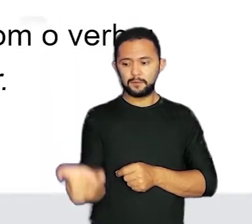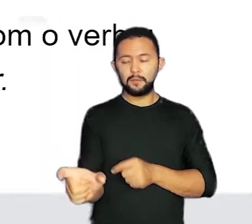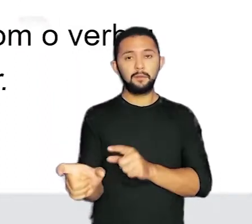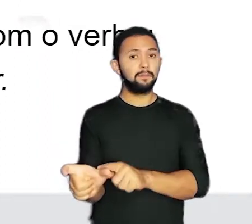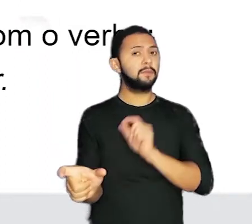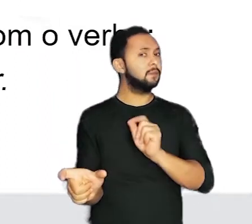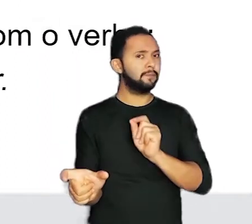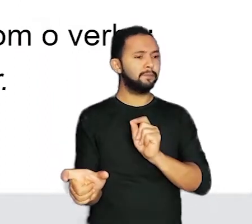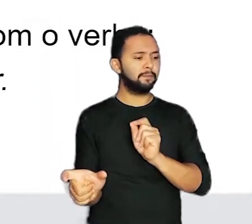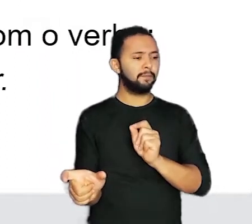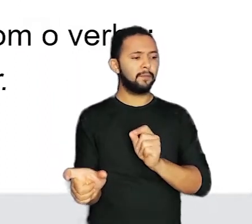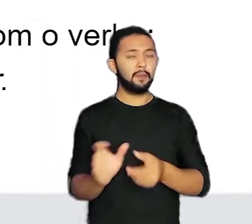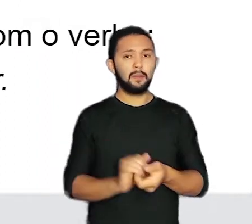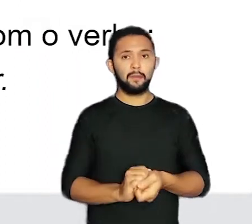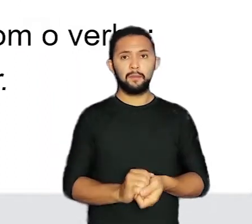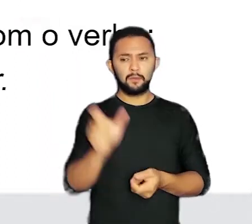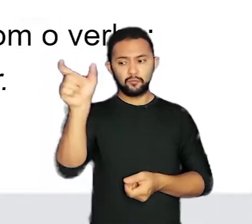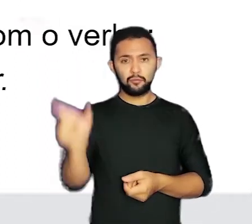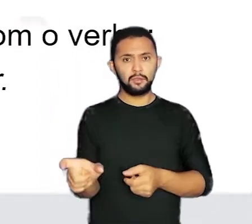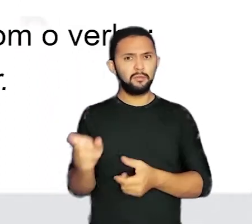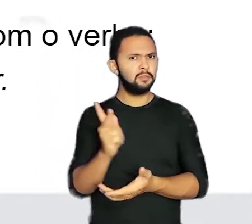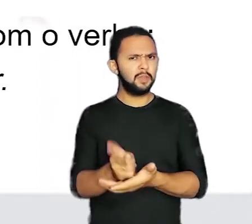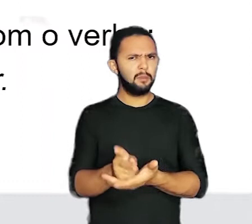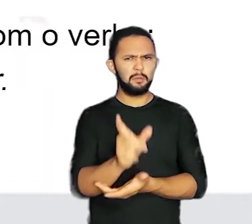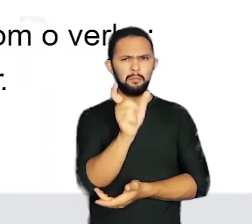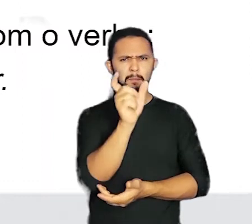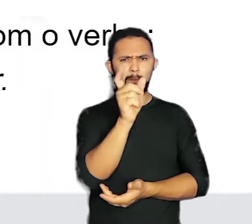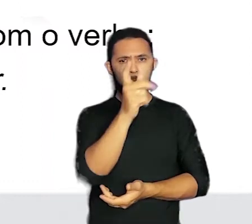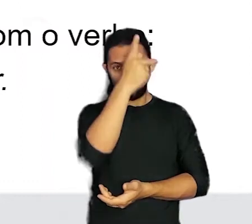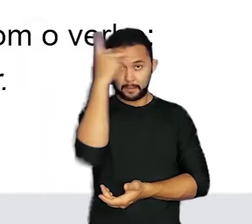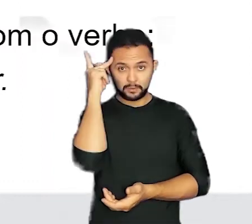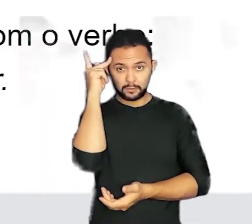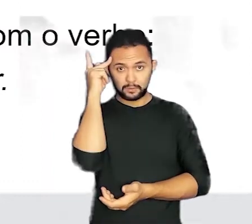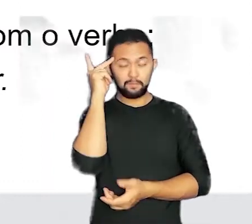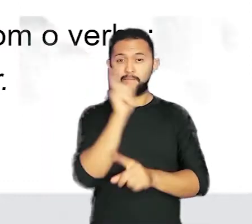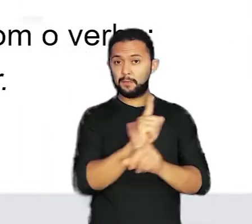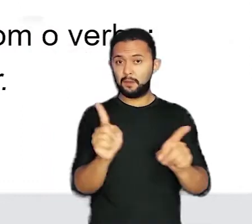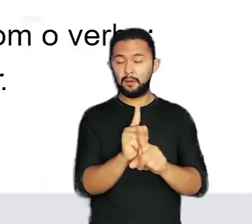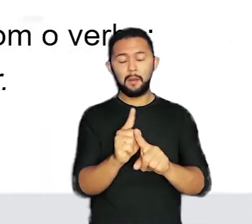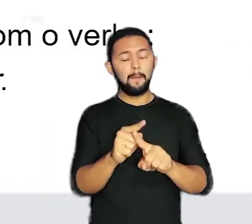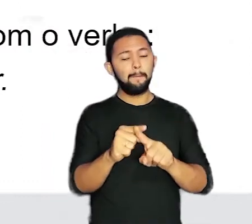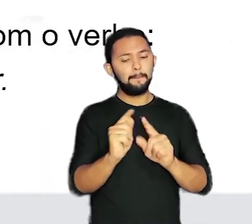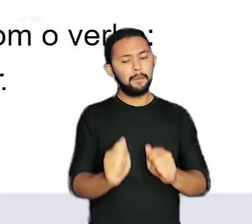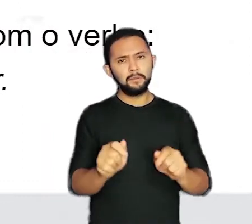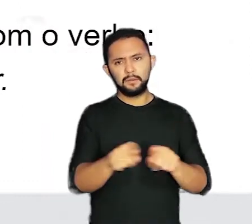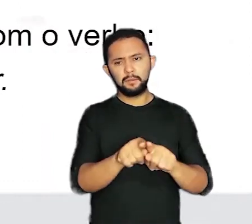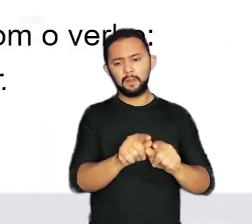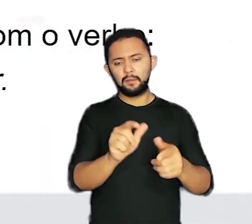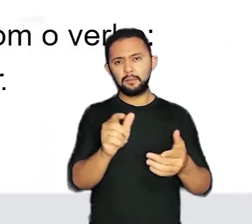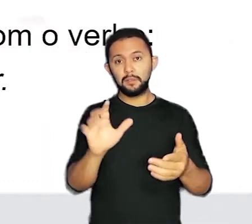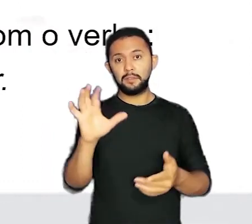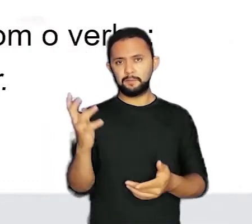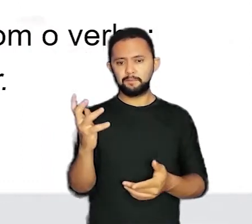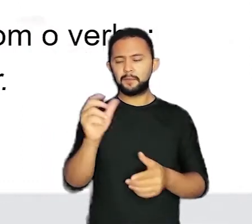pessoa, né? Costumavam ensinar pra gente que sujeito é sempre uma pessoa. E a gente vai ver que, na verdade, nem sempre vai corresponder a uma